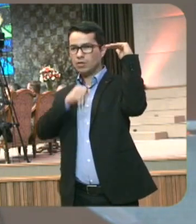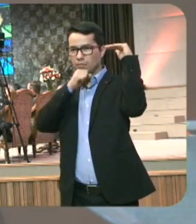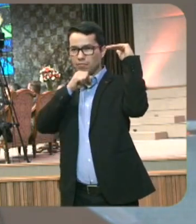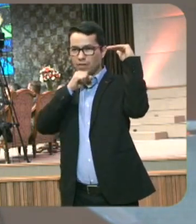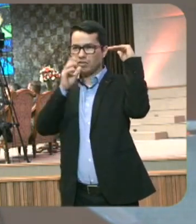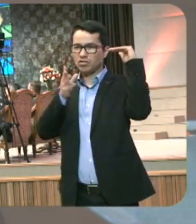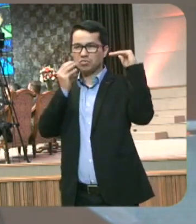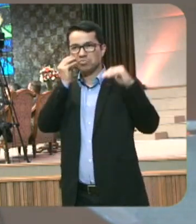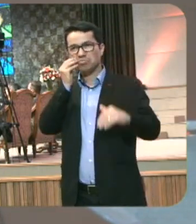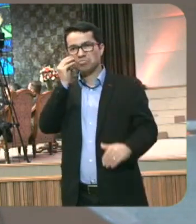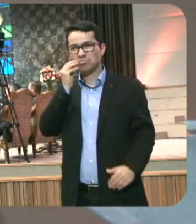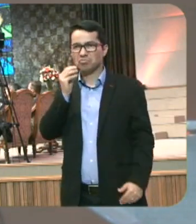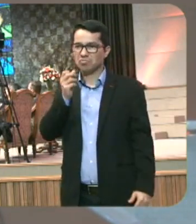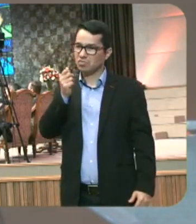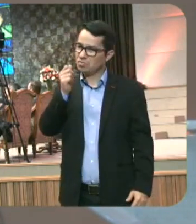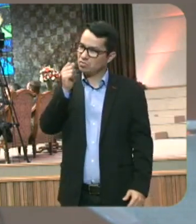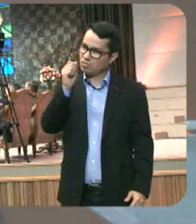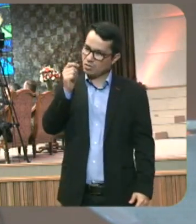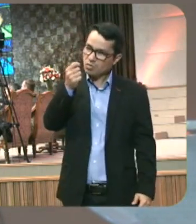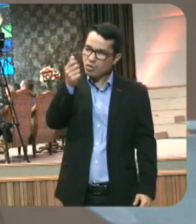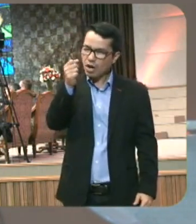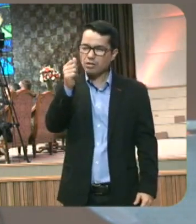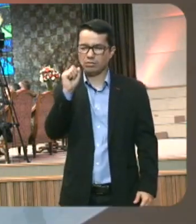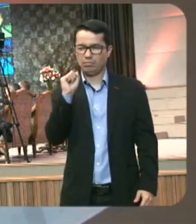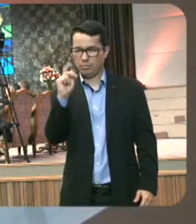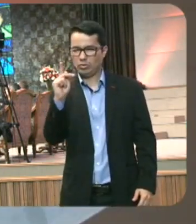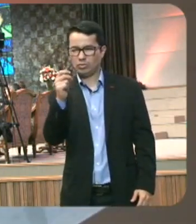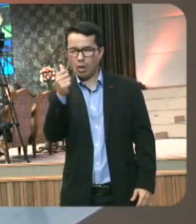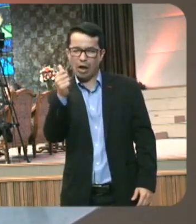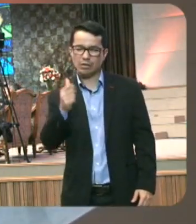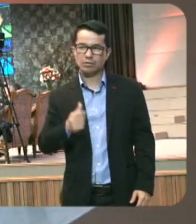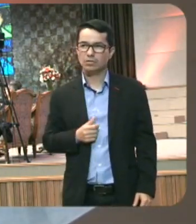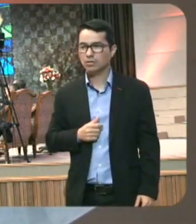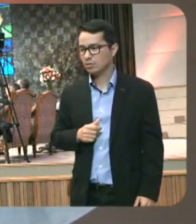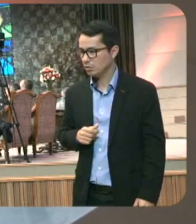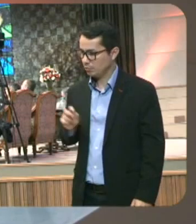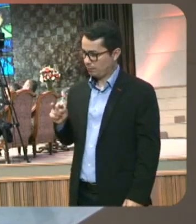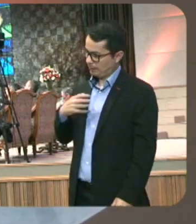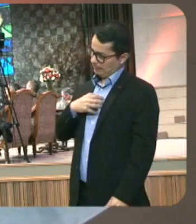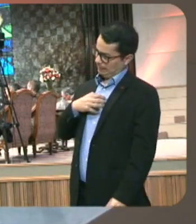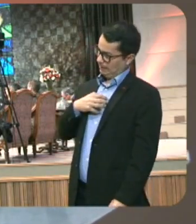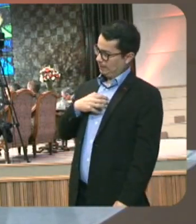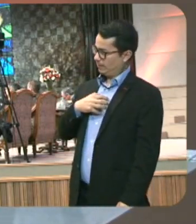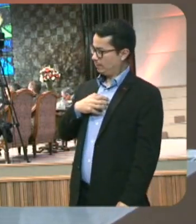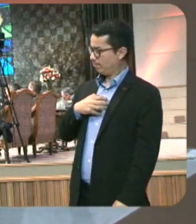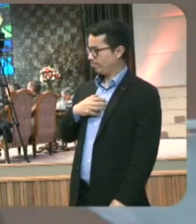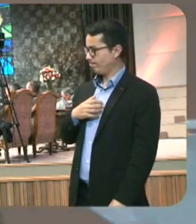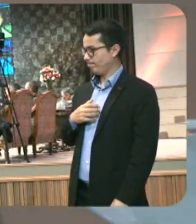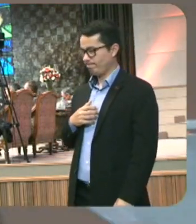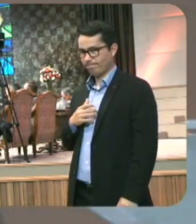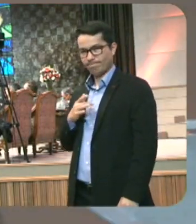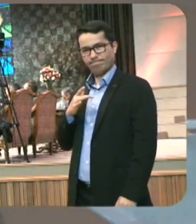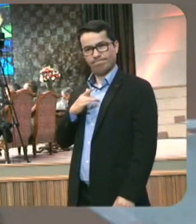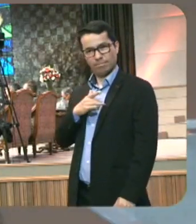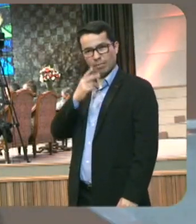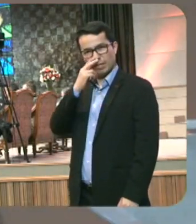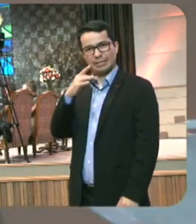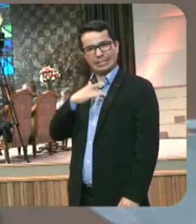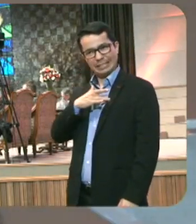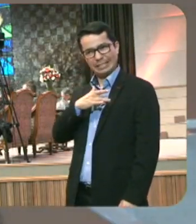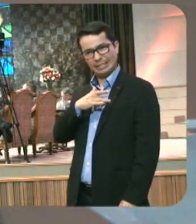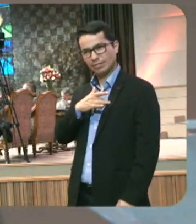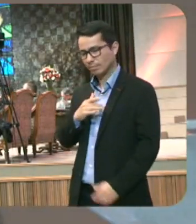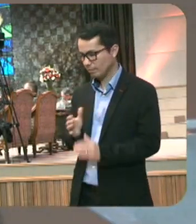velha, já perto da sua aposentadoria, se compadeceu da jovem. E ao se compadecer da